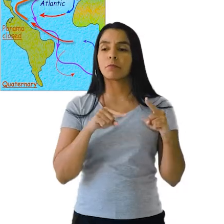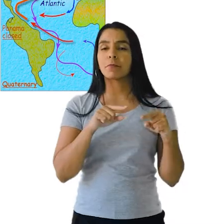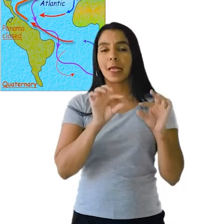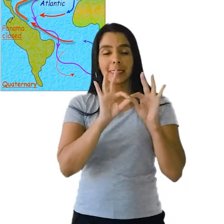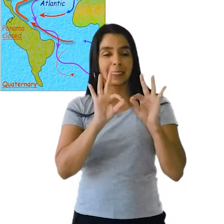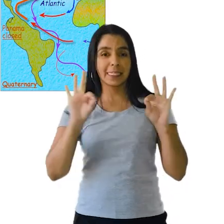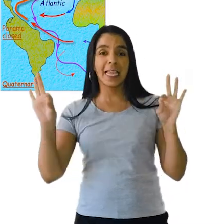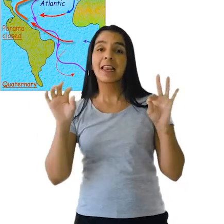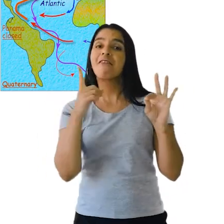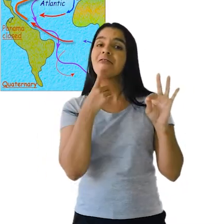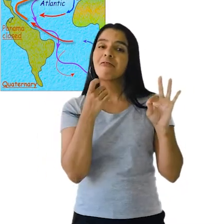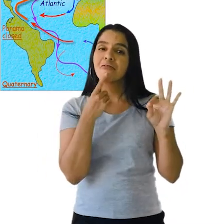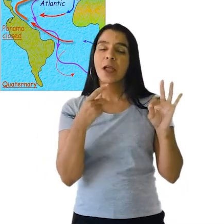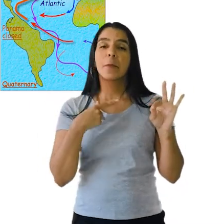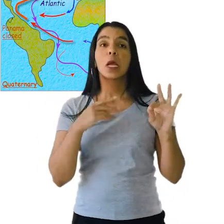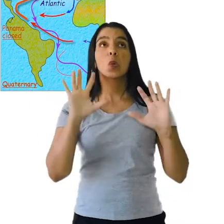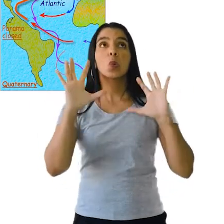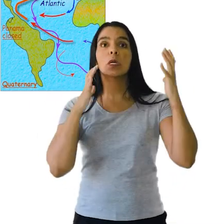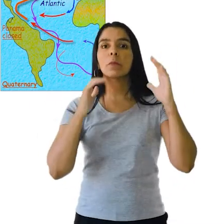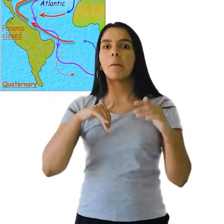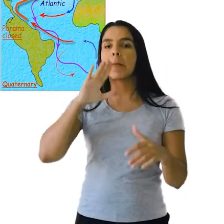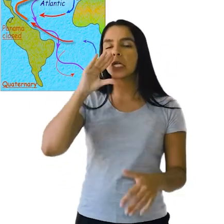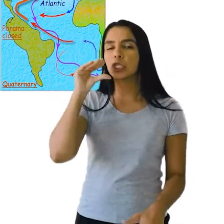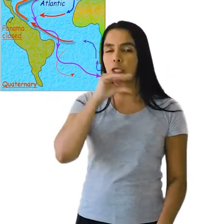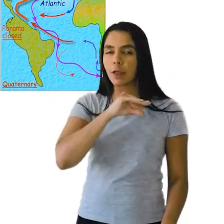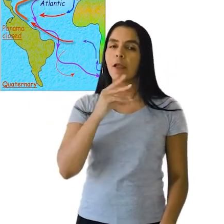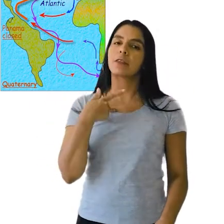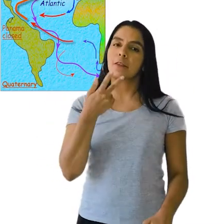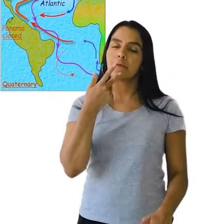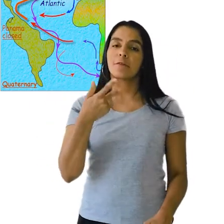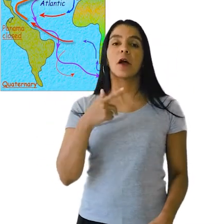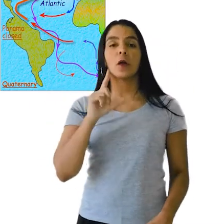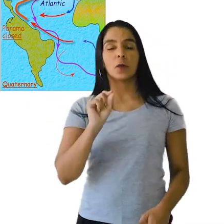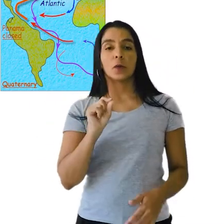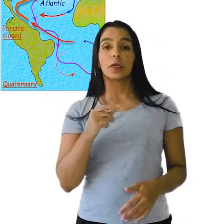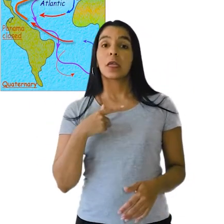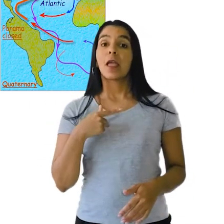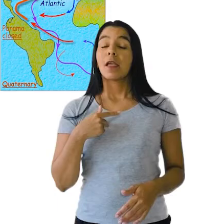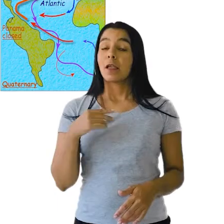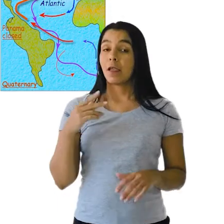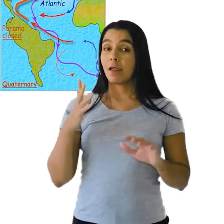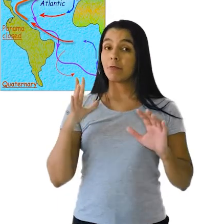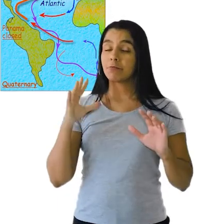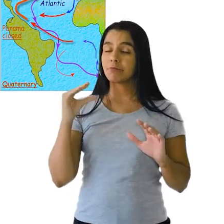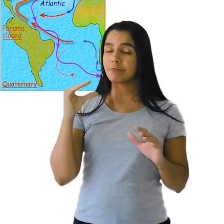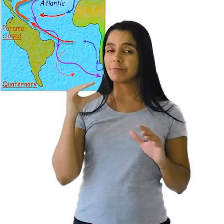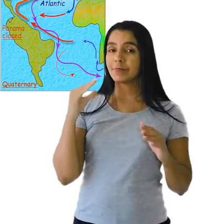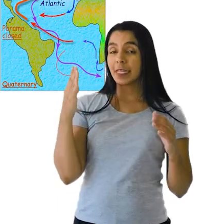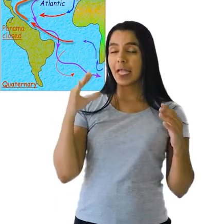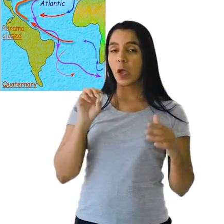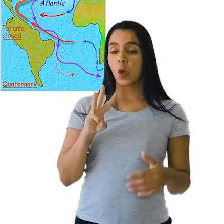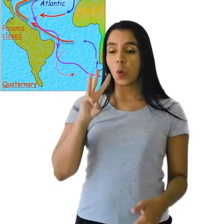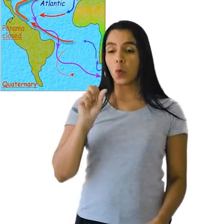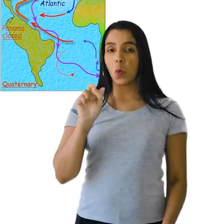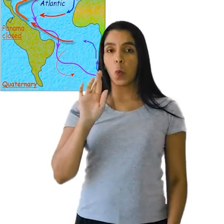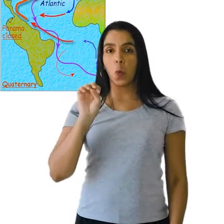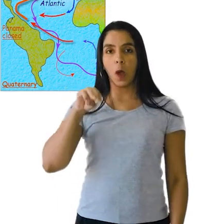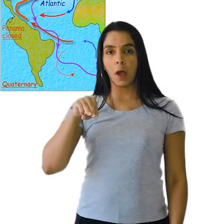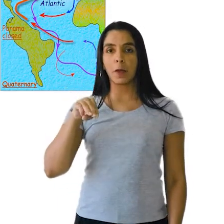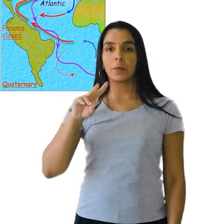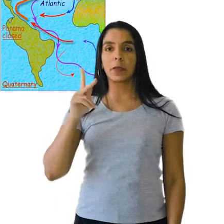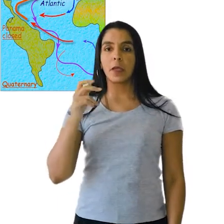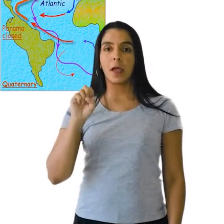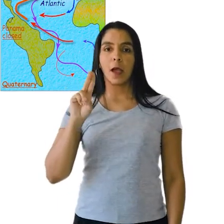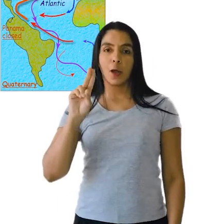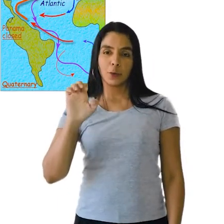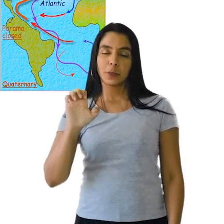inicia com essa linha vermelha que representa essa condição de clima mais quente e que a gente chama então de warm house. Então a